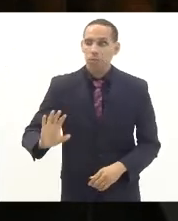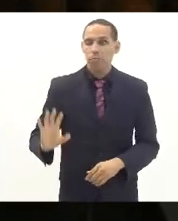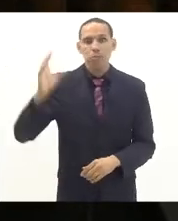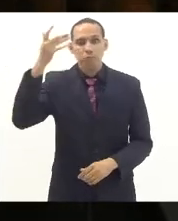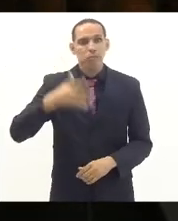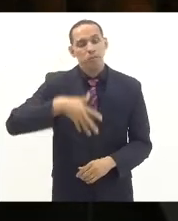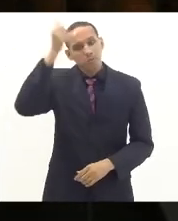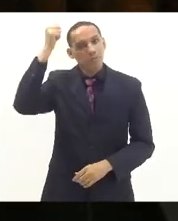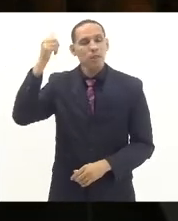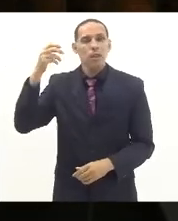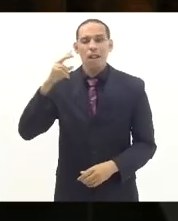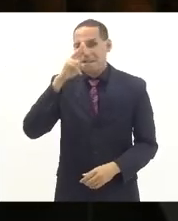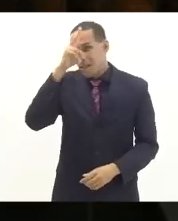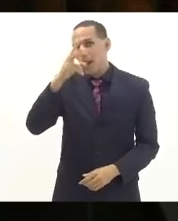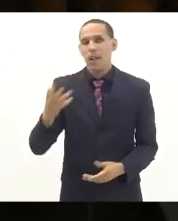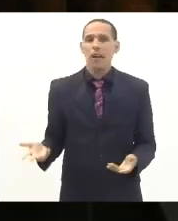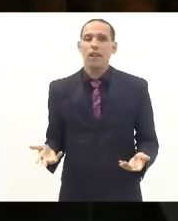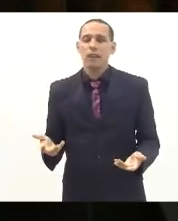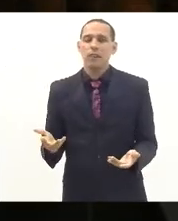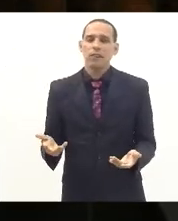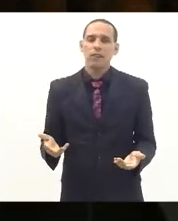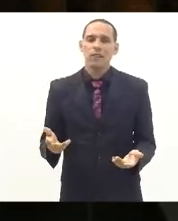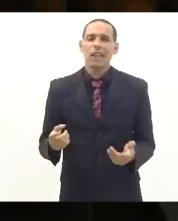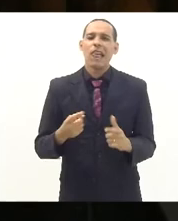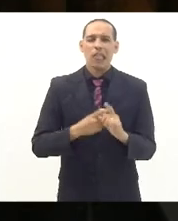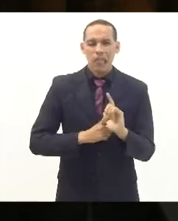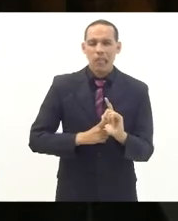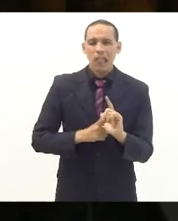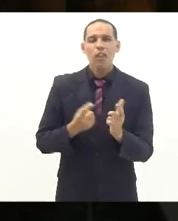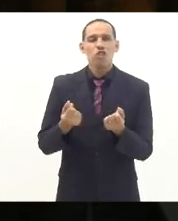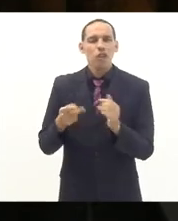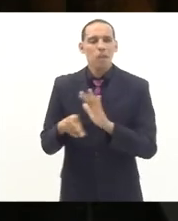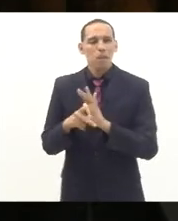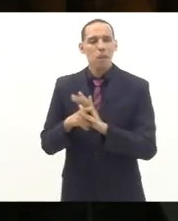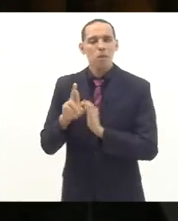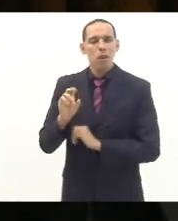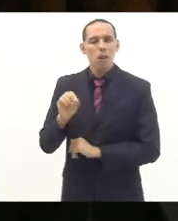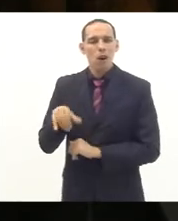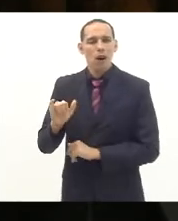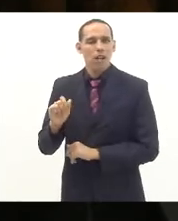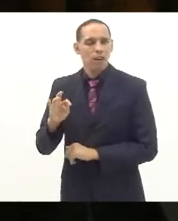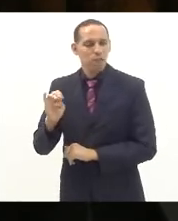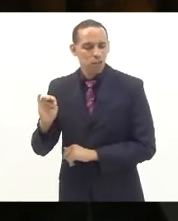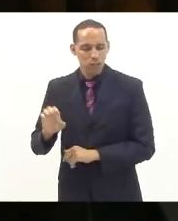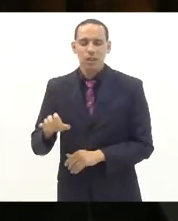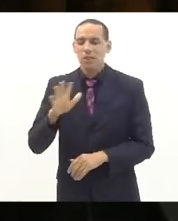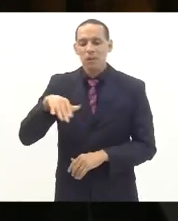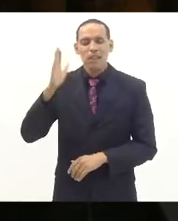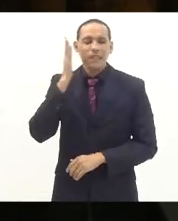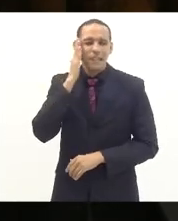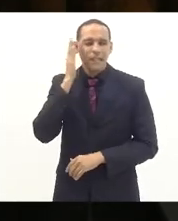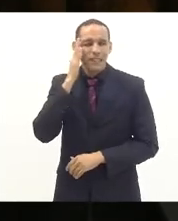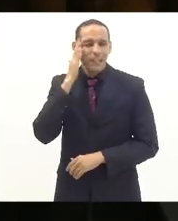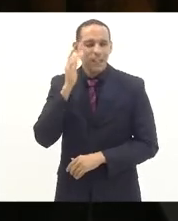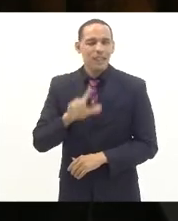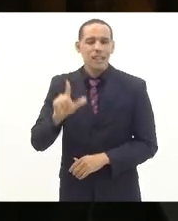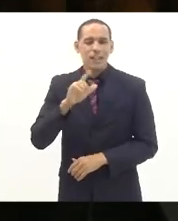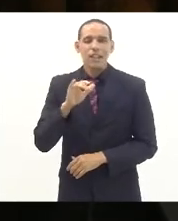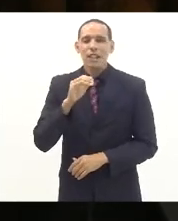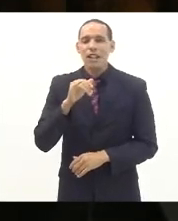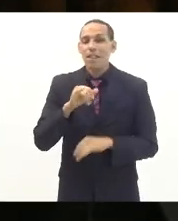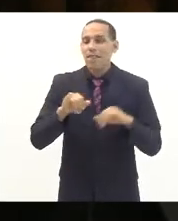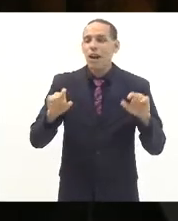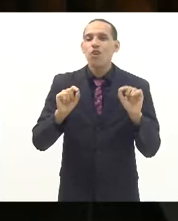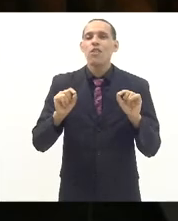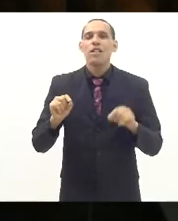de maneira extremamente forte essa dependência de receitas de royalty é velha conhecida na literatura e chamada